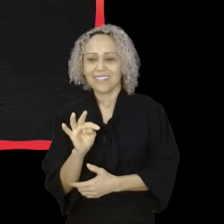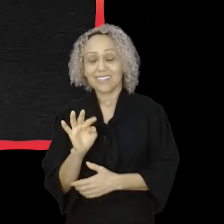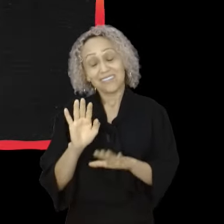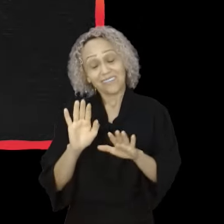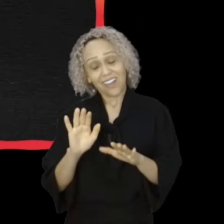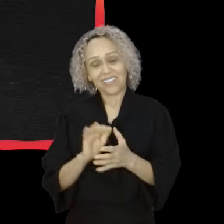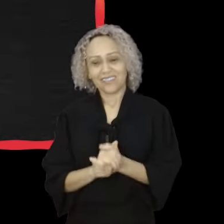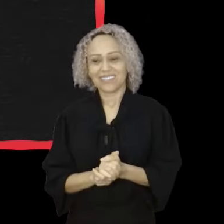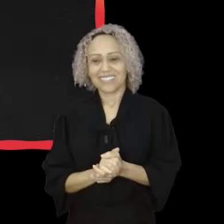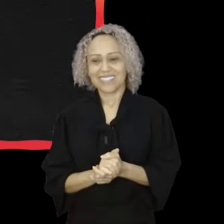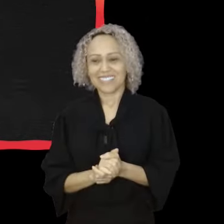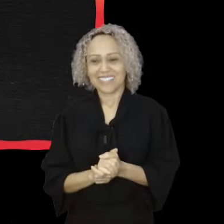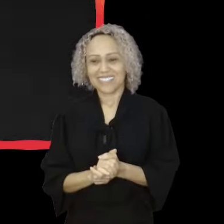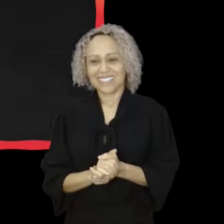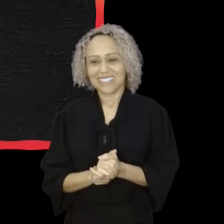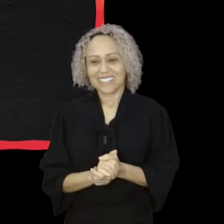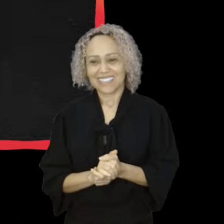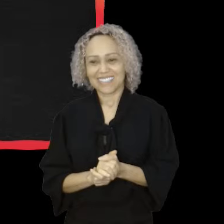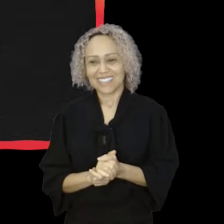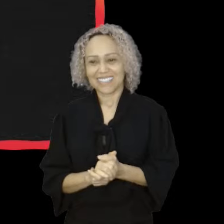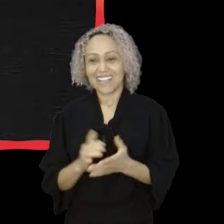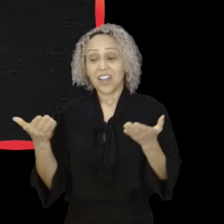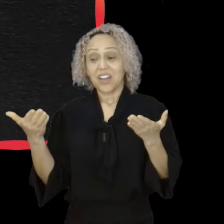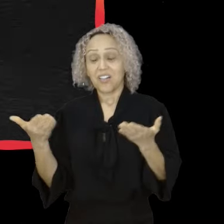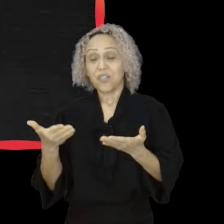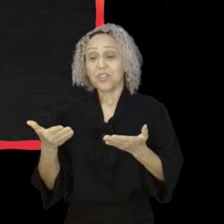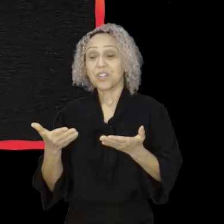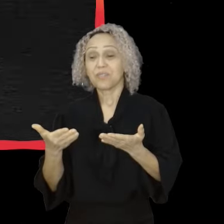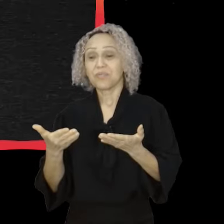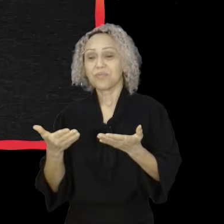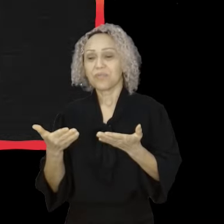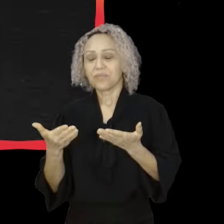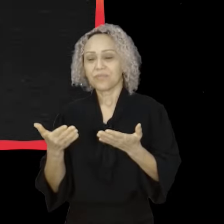Calma. Mas hoje eu vou trazer os melhores momentos dos criadores.